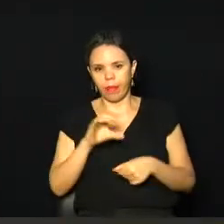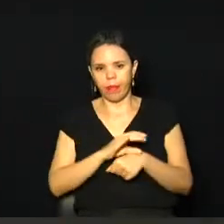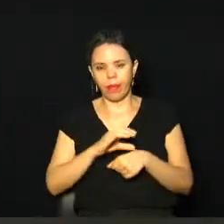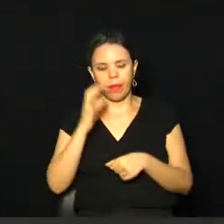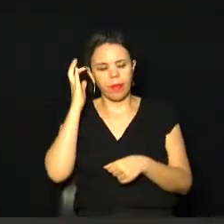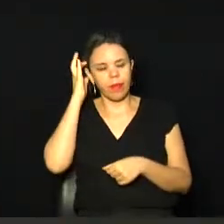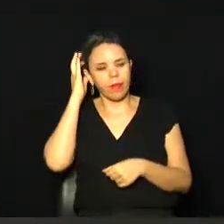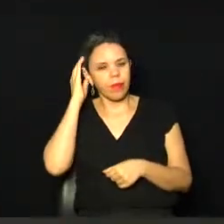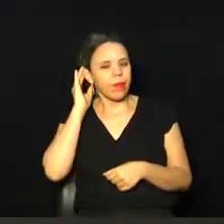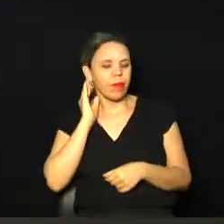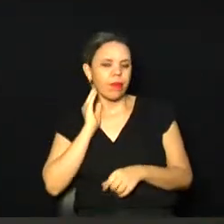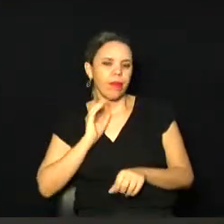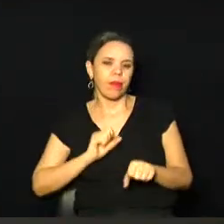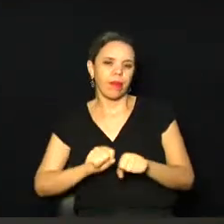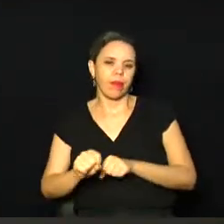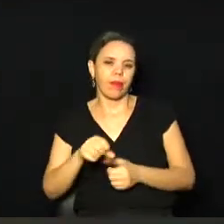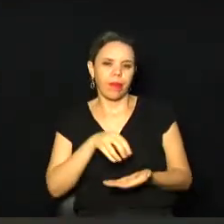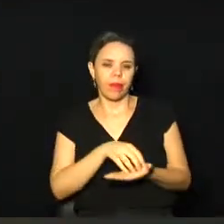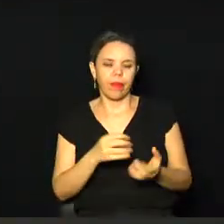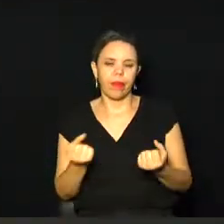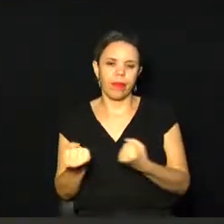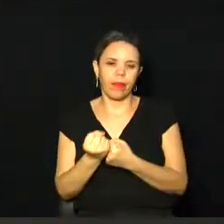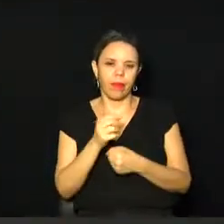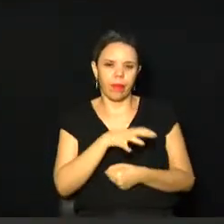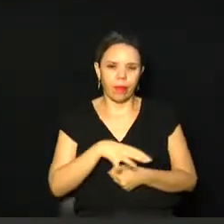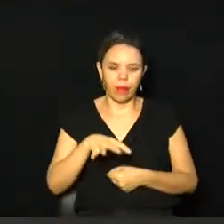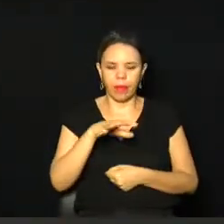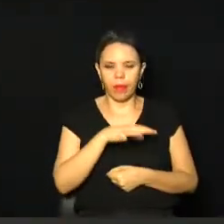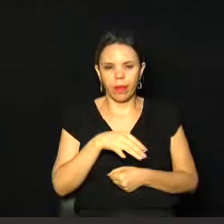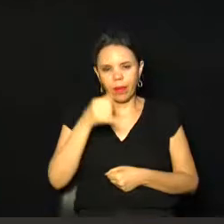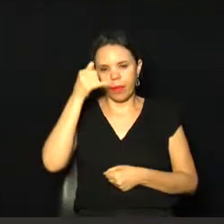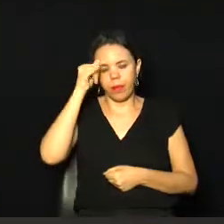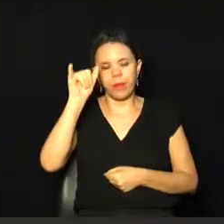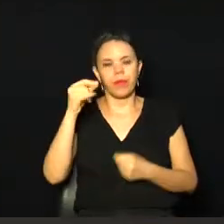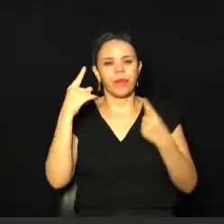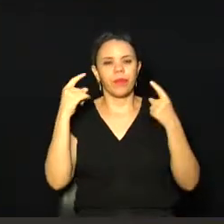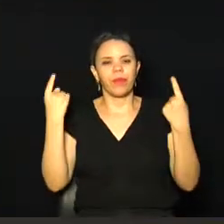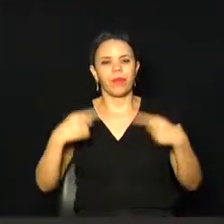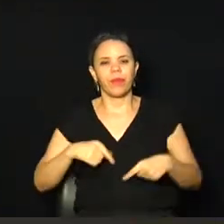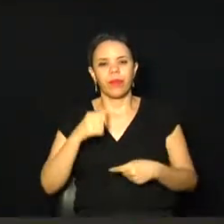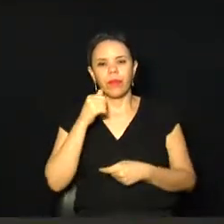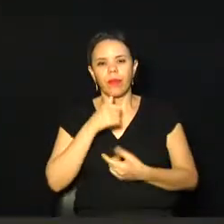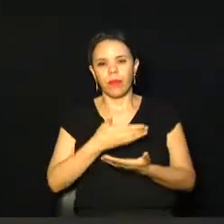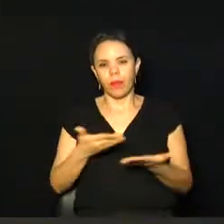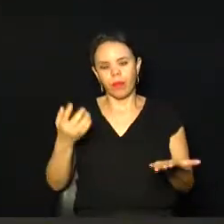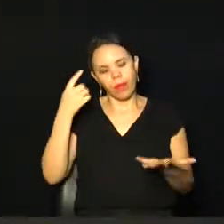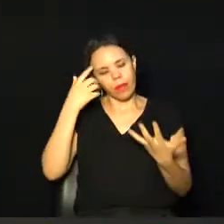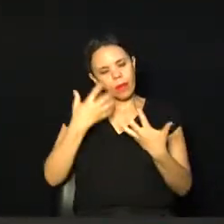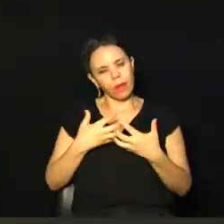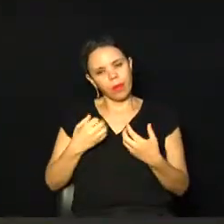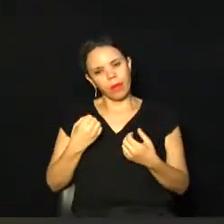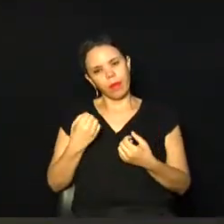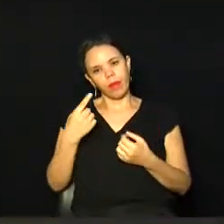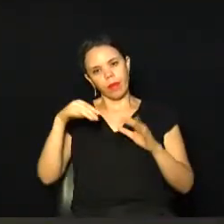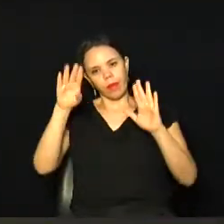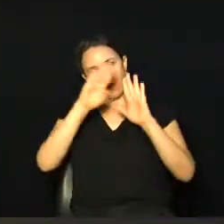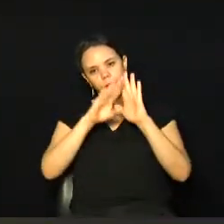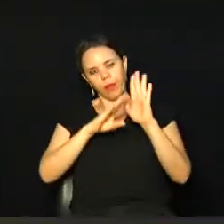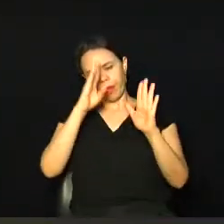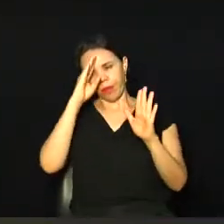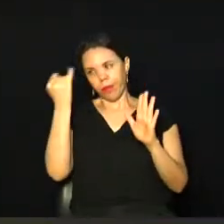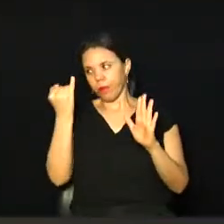Constituição, da formação dessa rede de enfrentamento e combate à violência contra as mulheres, pensando em alguns pilares